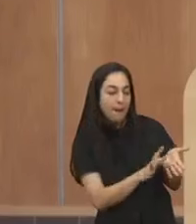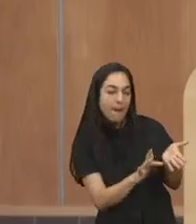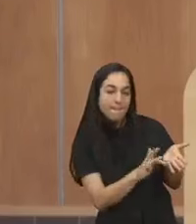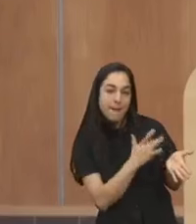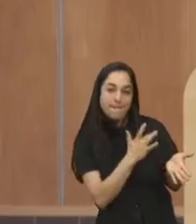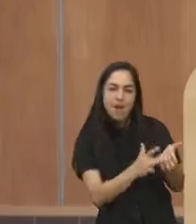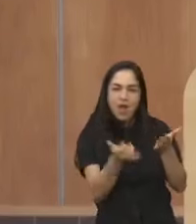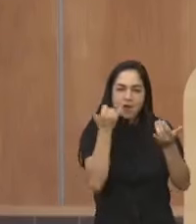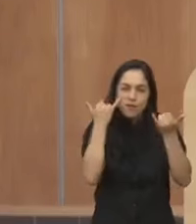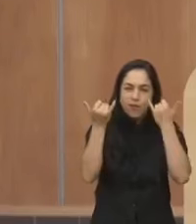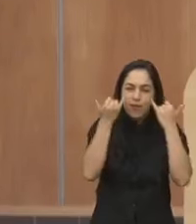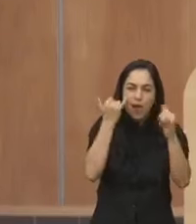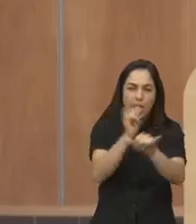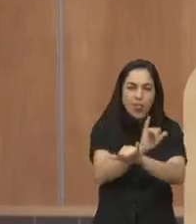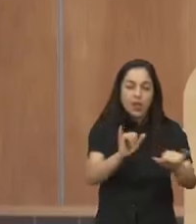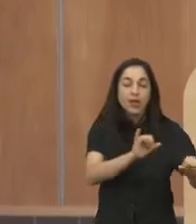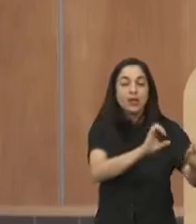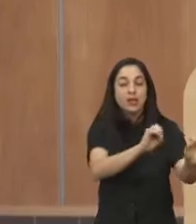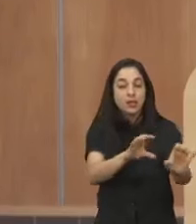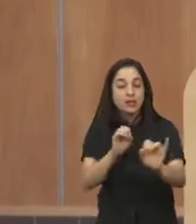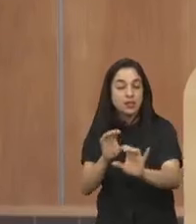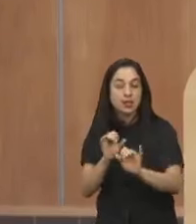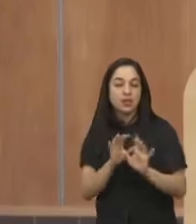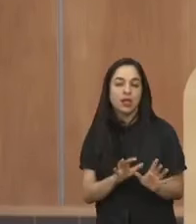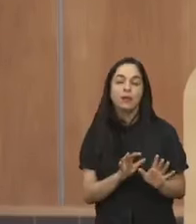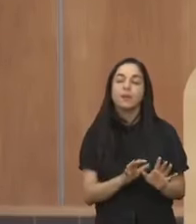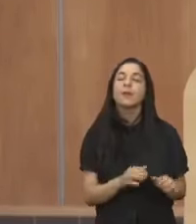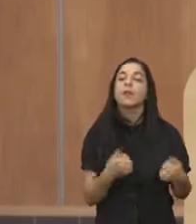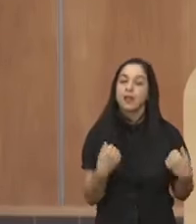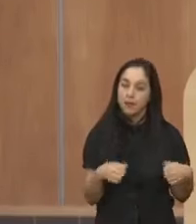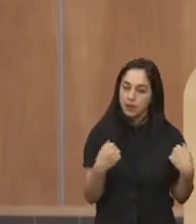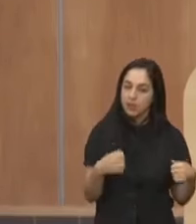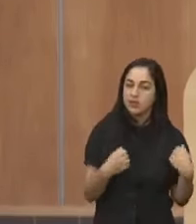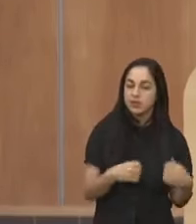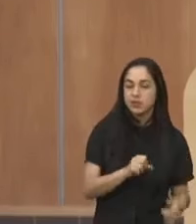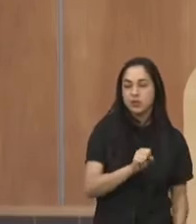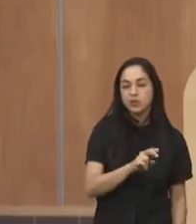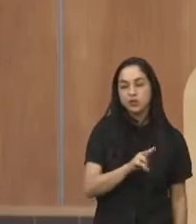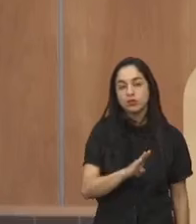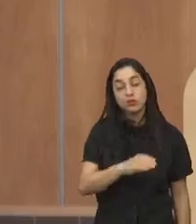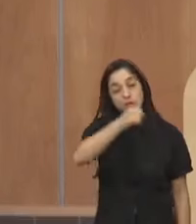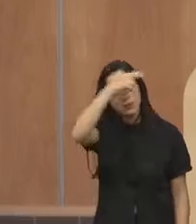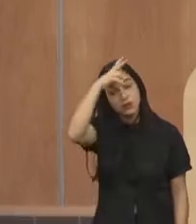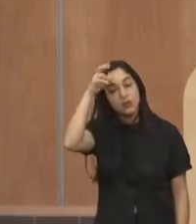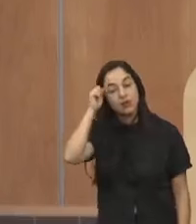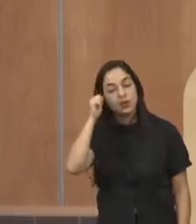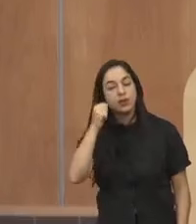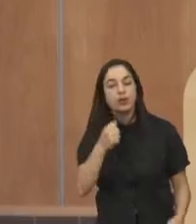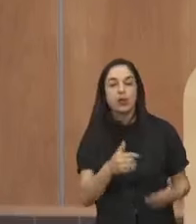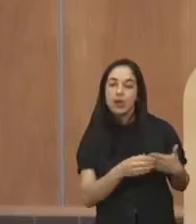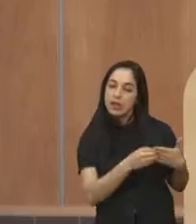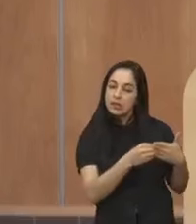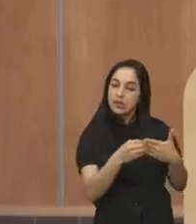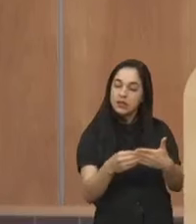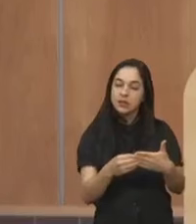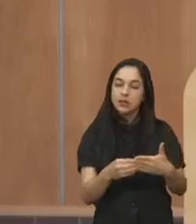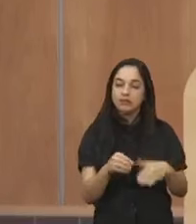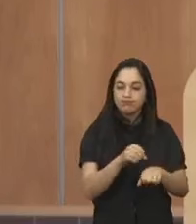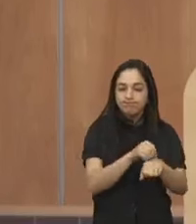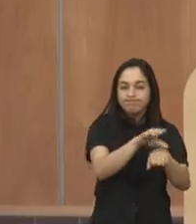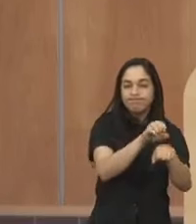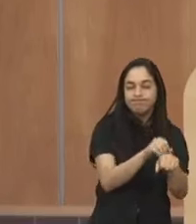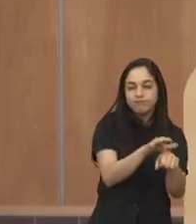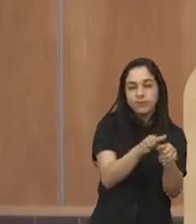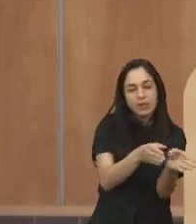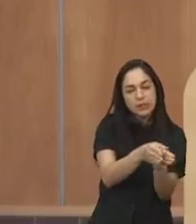e ensinei muitas pessoas a caminhar. É isso que ele tem que fazer, ensinar as pessoas a achar o caminho, o horizonte. E é isso que a gente espera. Eu me